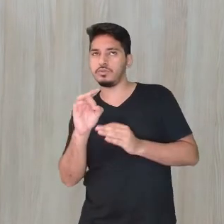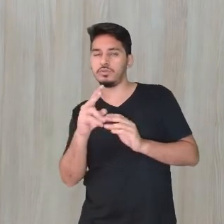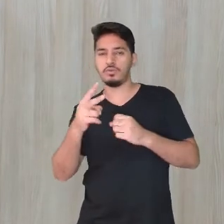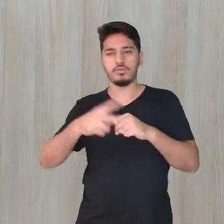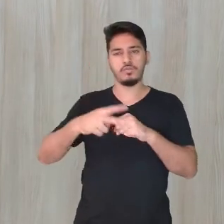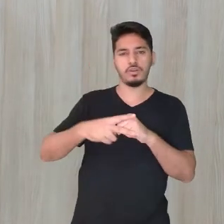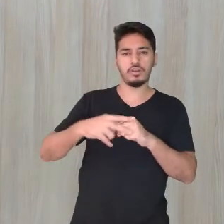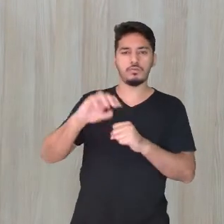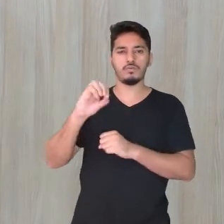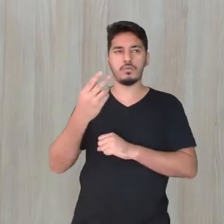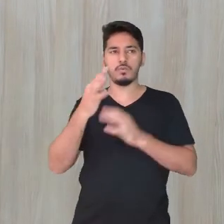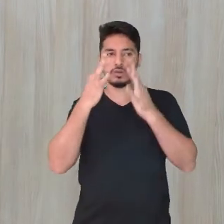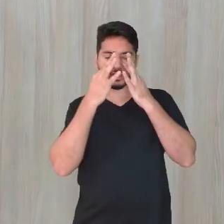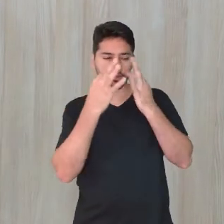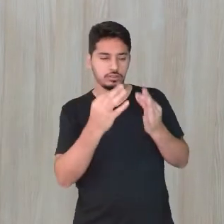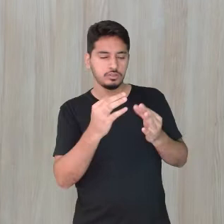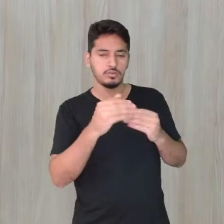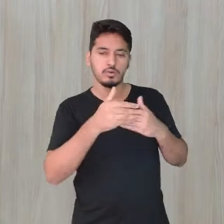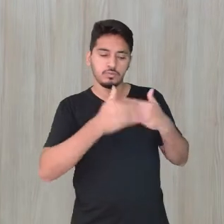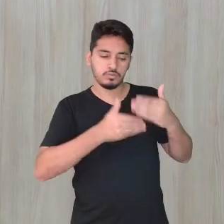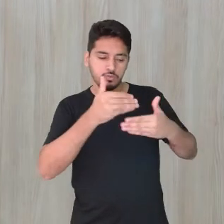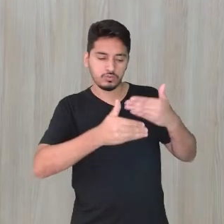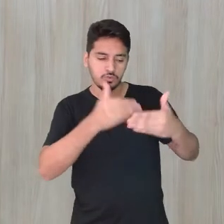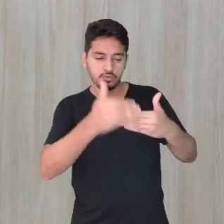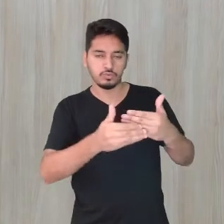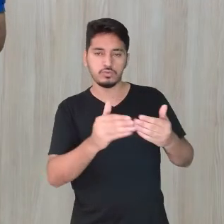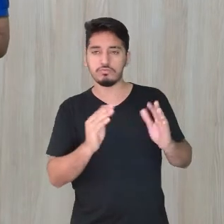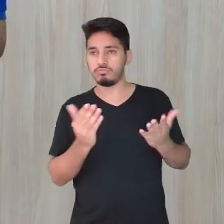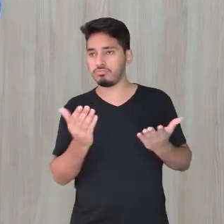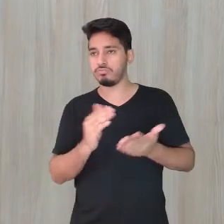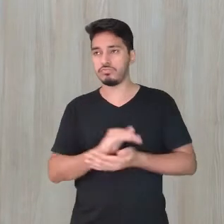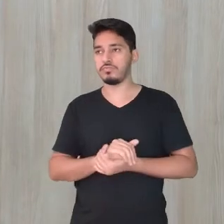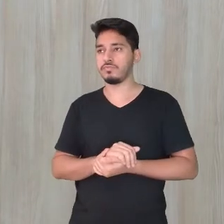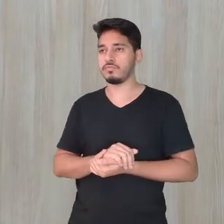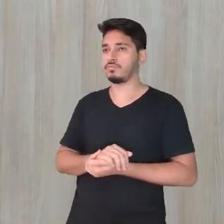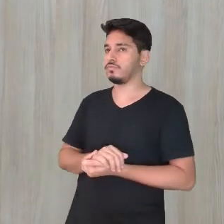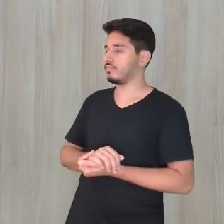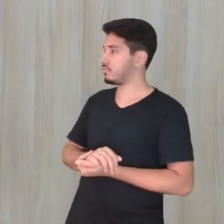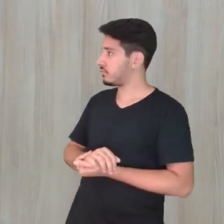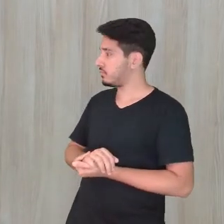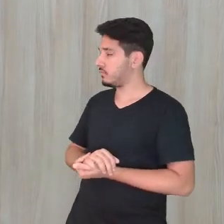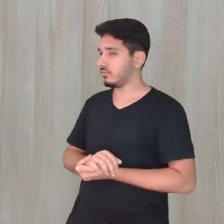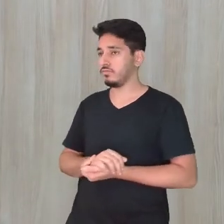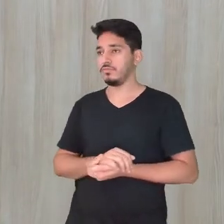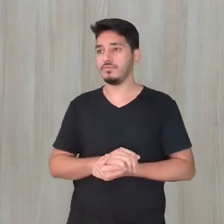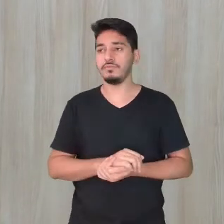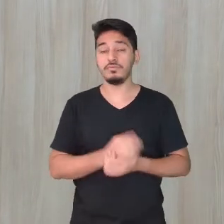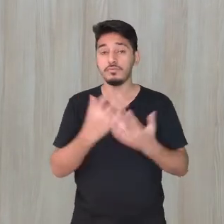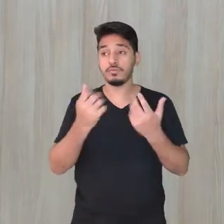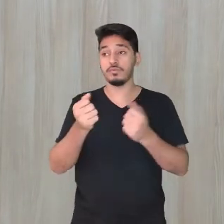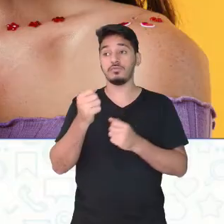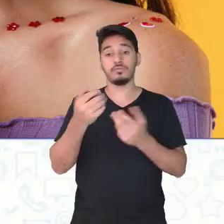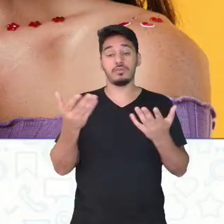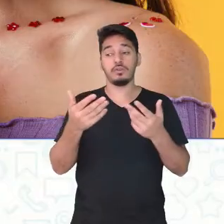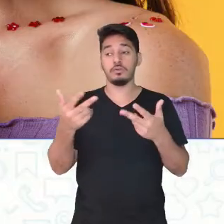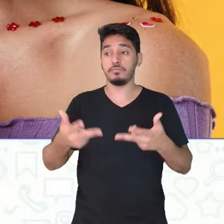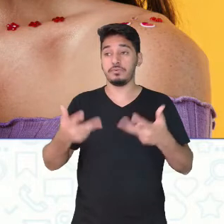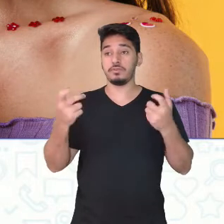ou eu posso prestar atenção à sequência toda do enunciado, etc. Vamos então observar como a